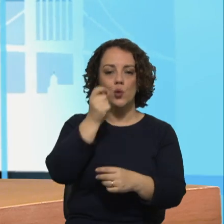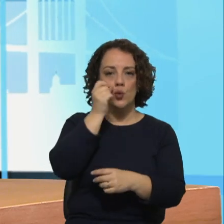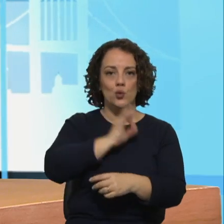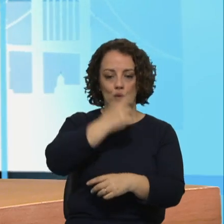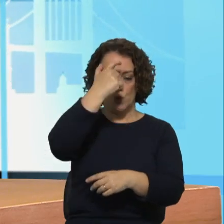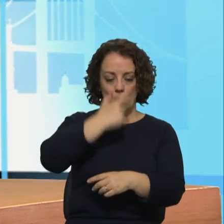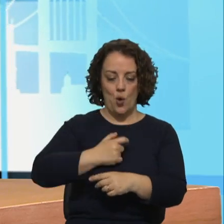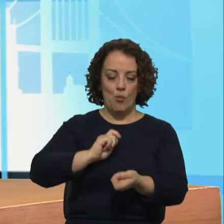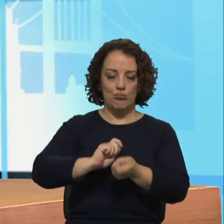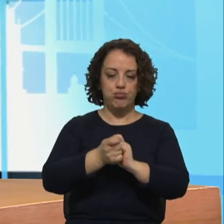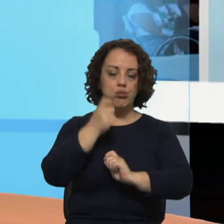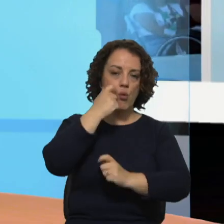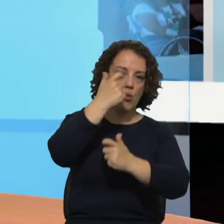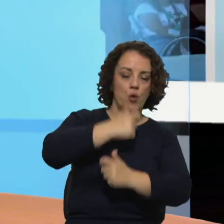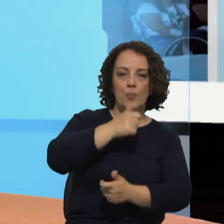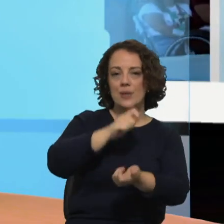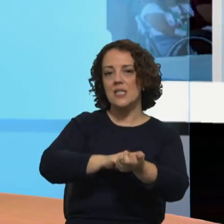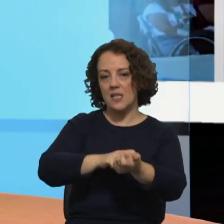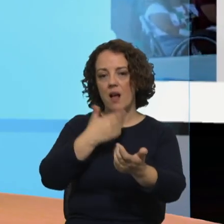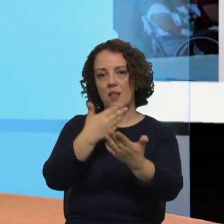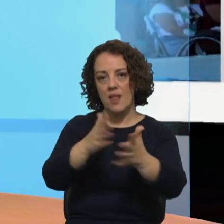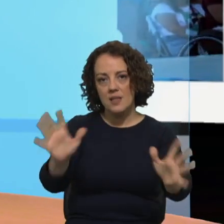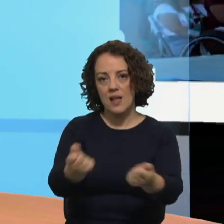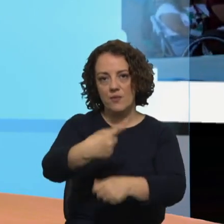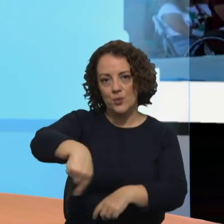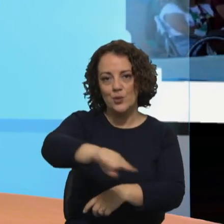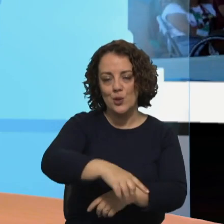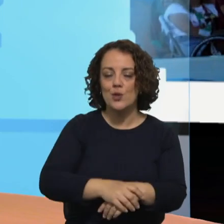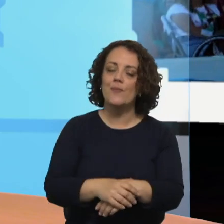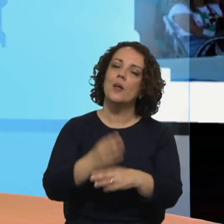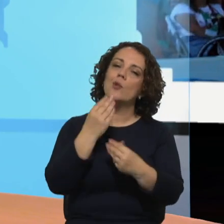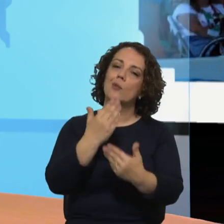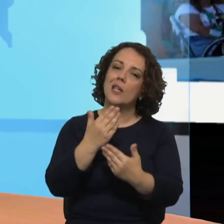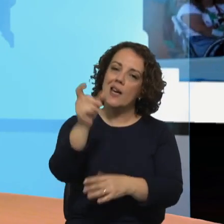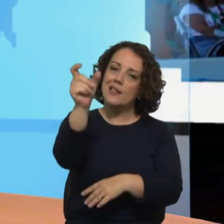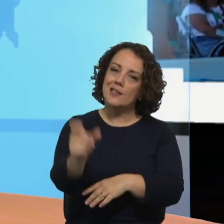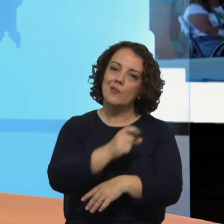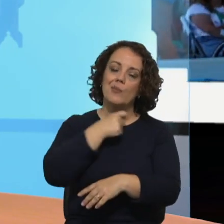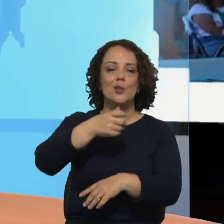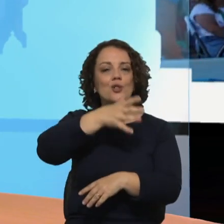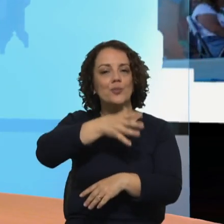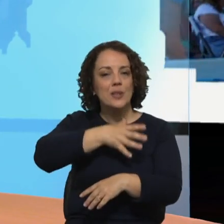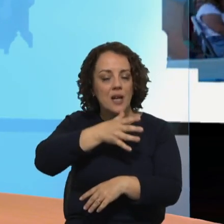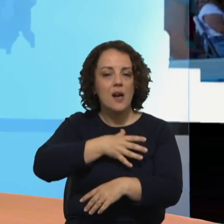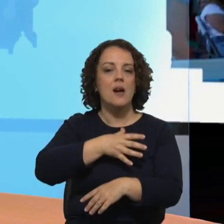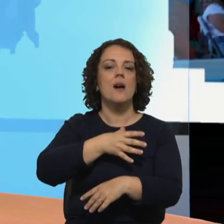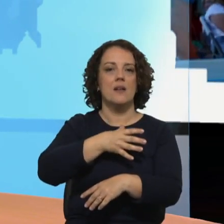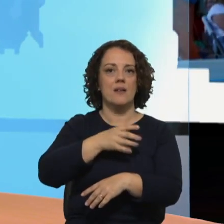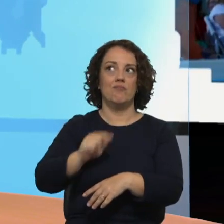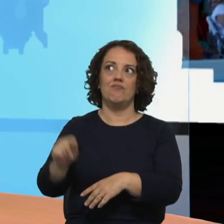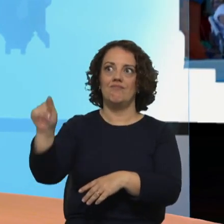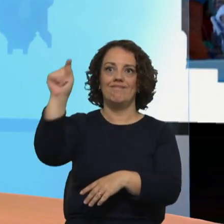seus. Padre Ricardo, agradeço-lhe ter-nos explicado aqui as celebrações que acontecem um pouco por todo o